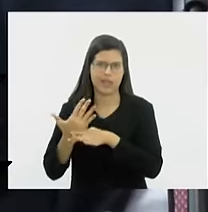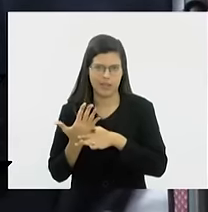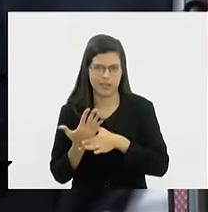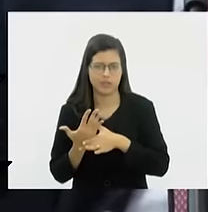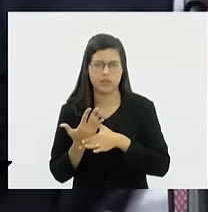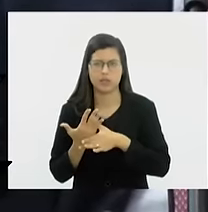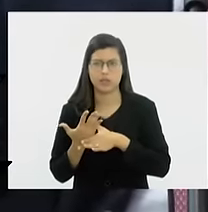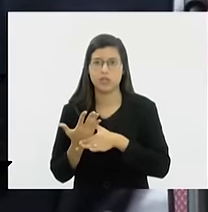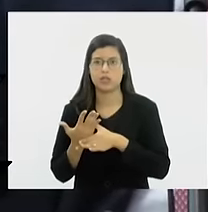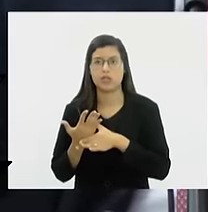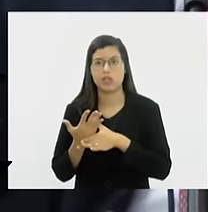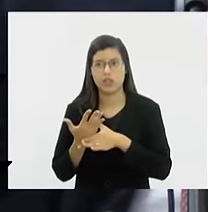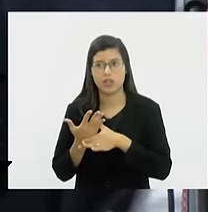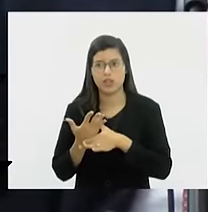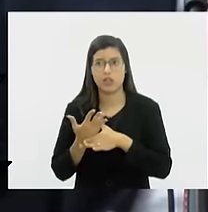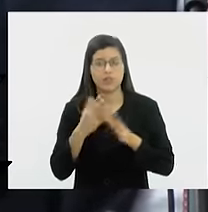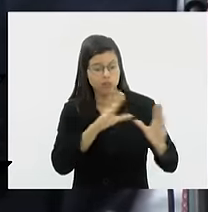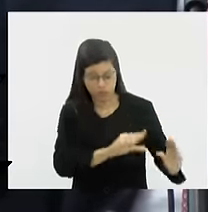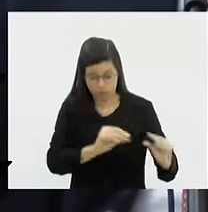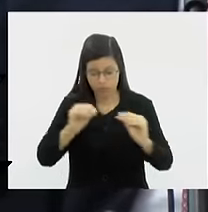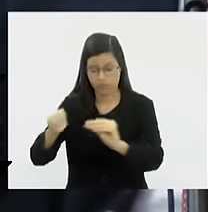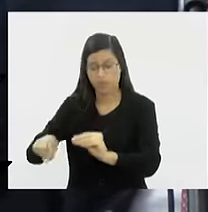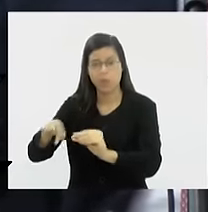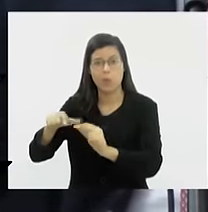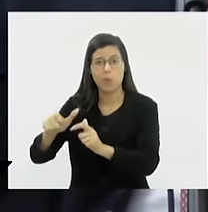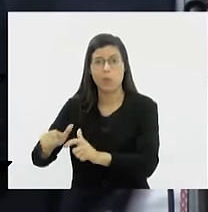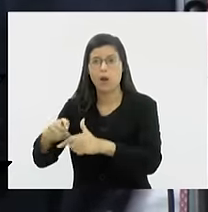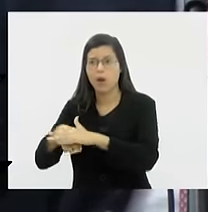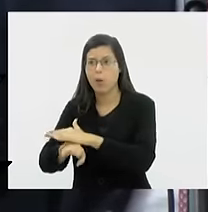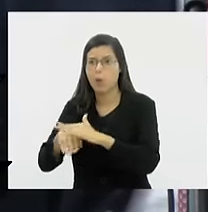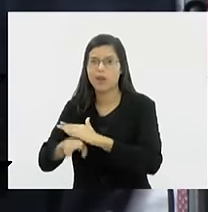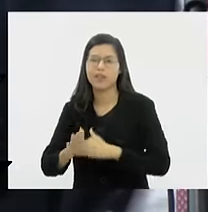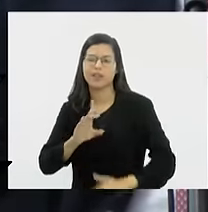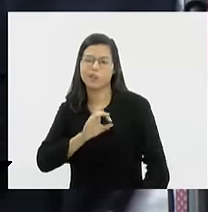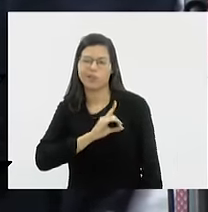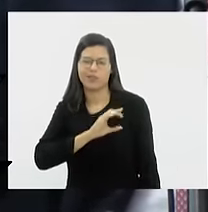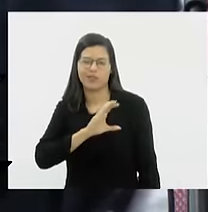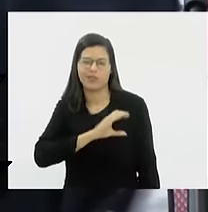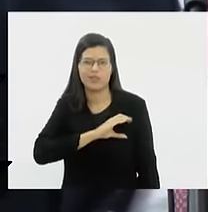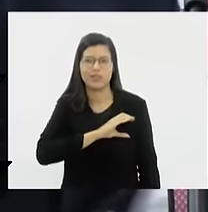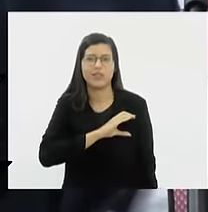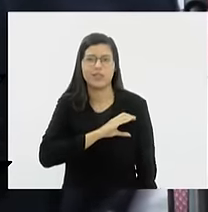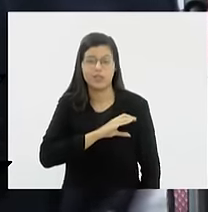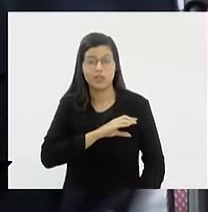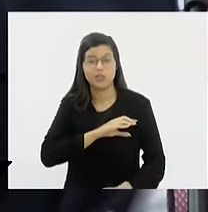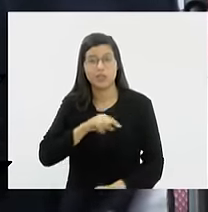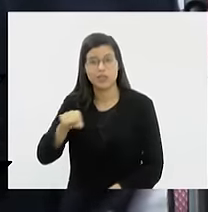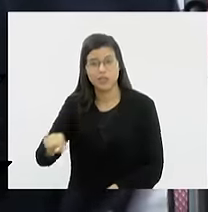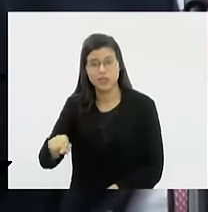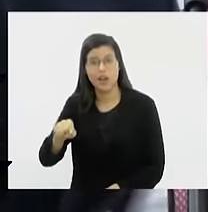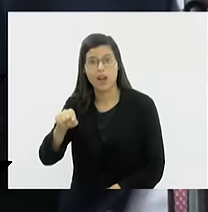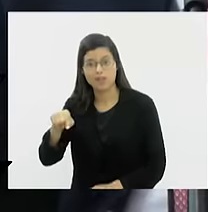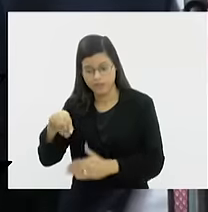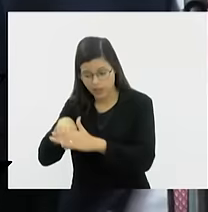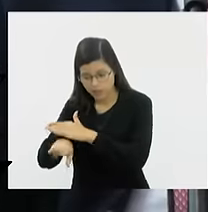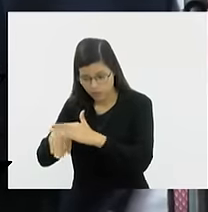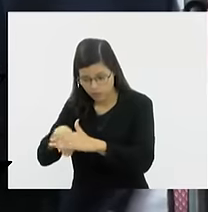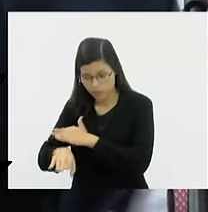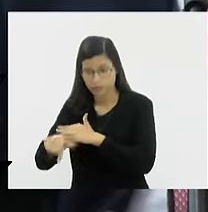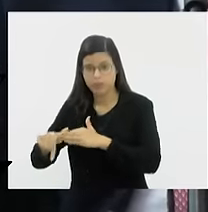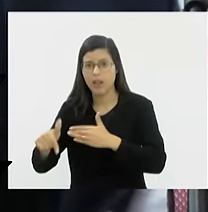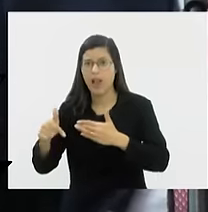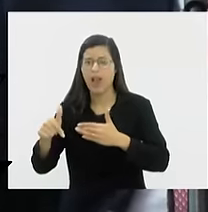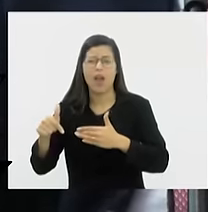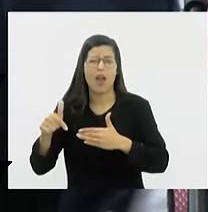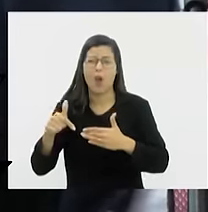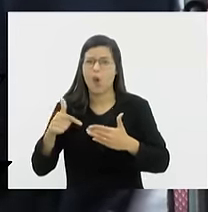em outros municípios, sendo levado para aquele depósito. Em Caxias, o depósito se encontrava em condições deploráveis, com muita